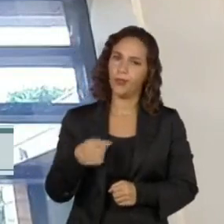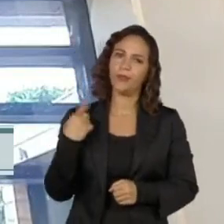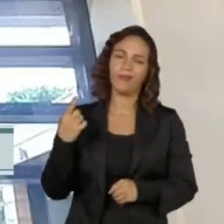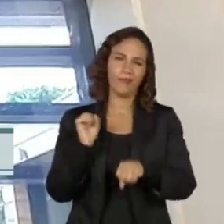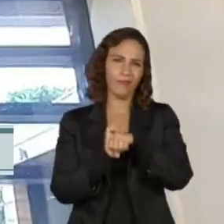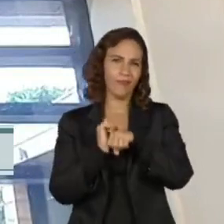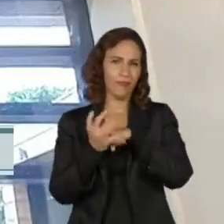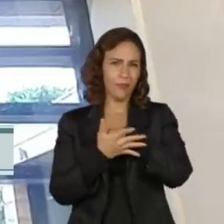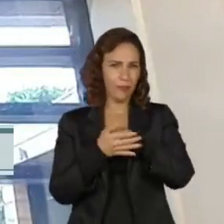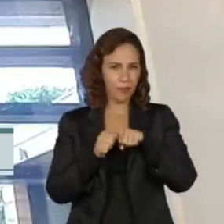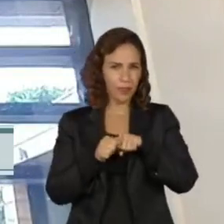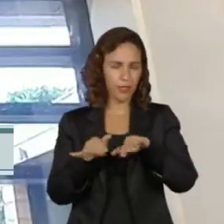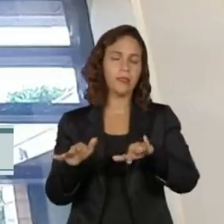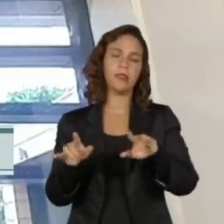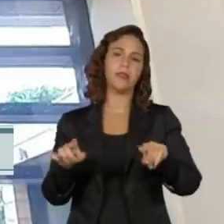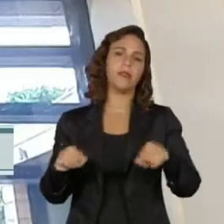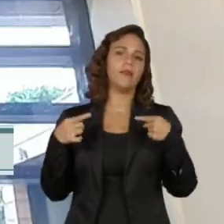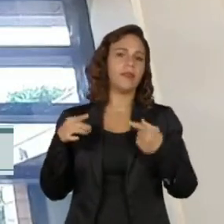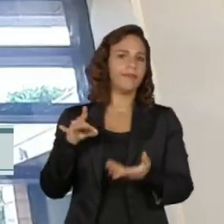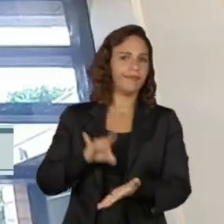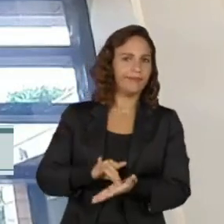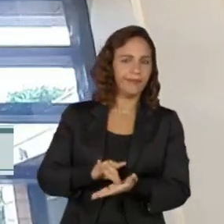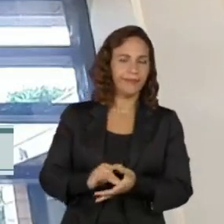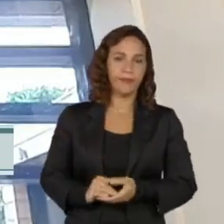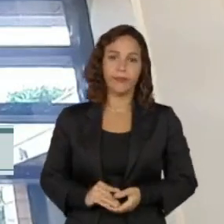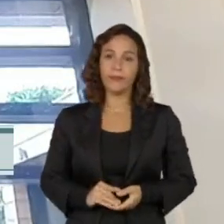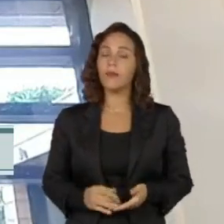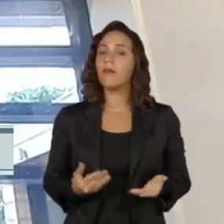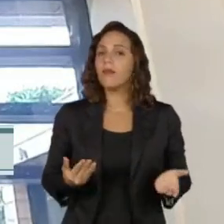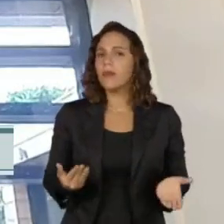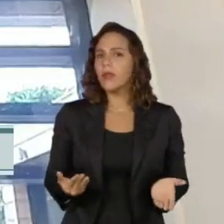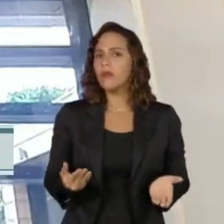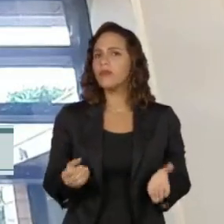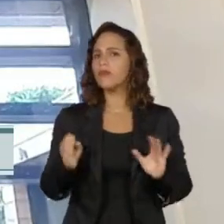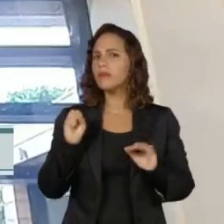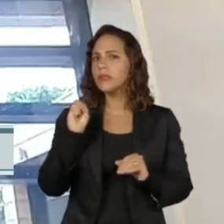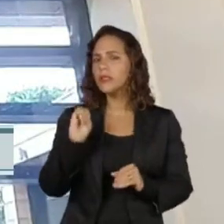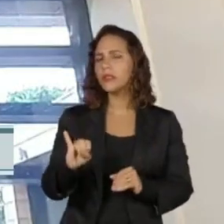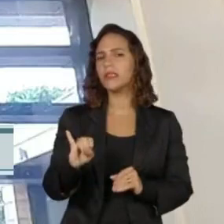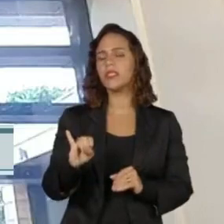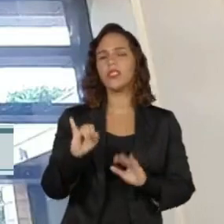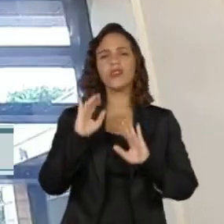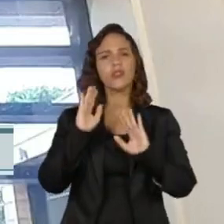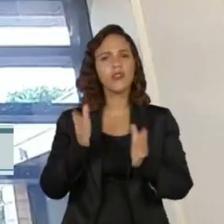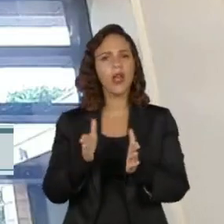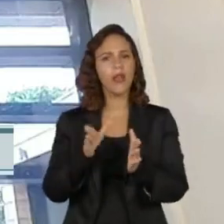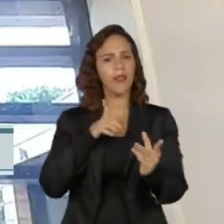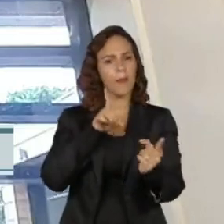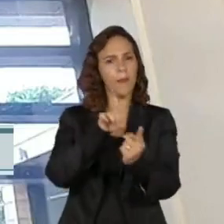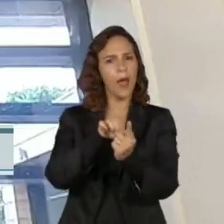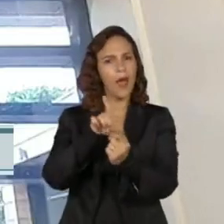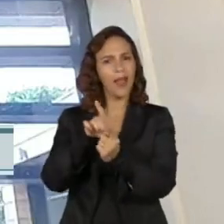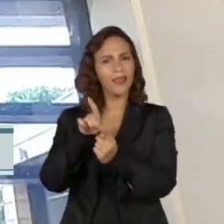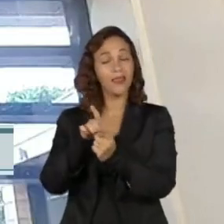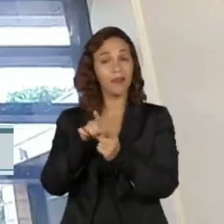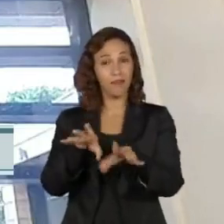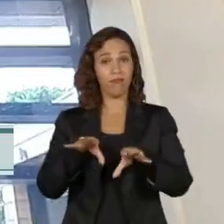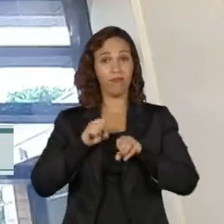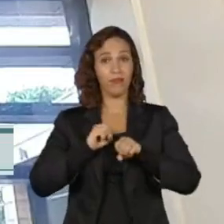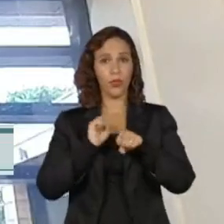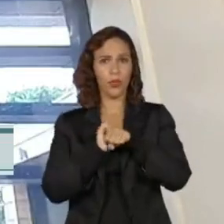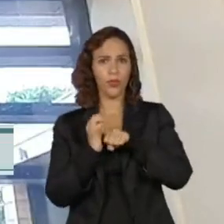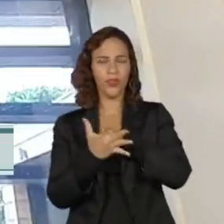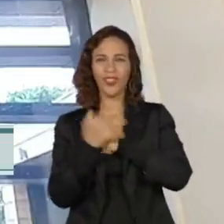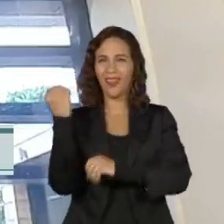foi um super desafio, Então, a partir do momento que nós Tivemos pacientes com a COVID nas suas formas